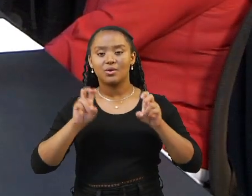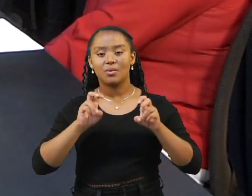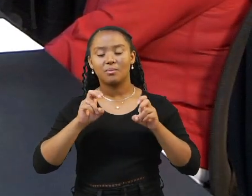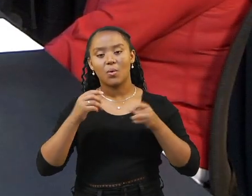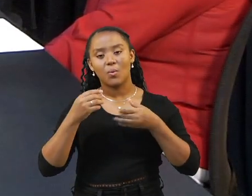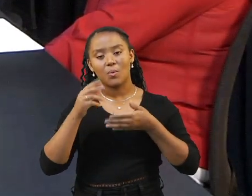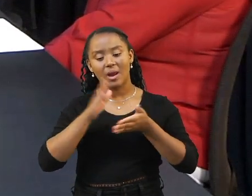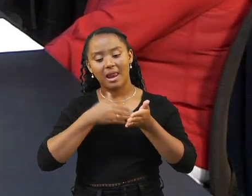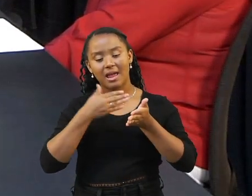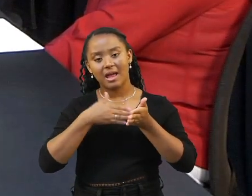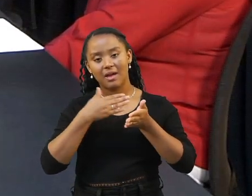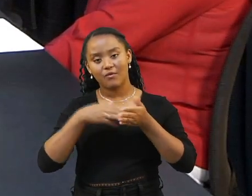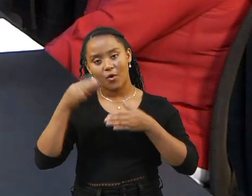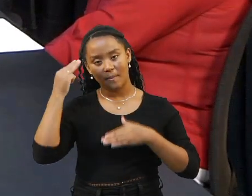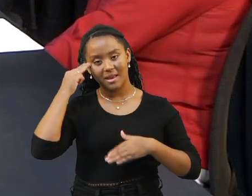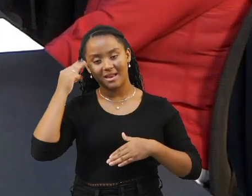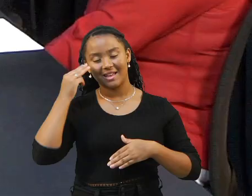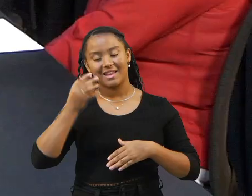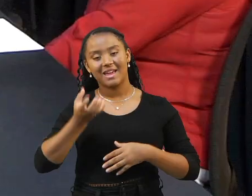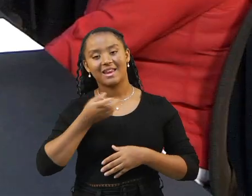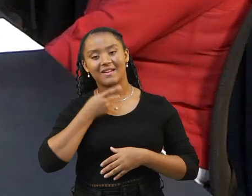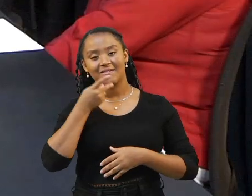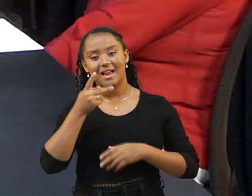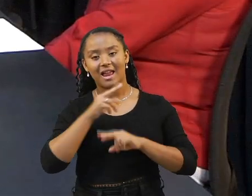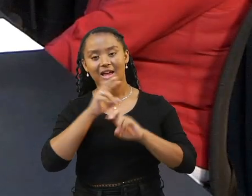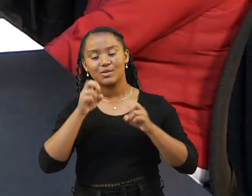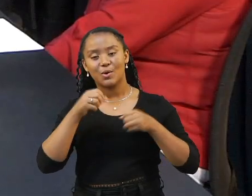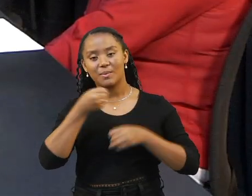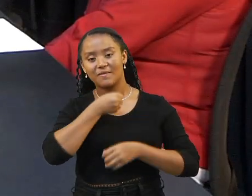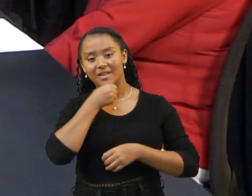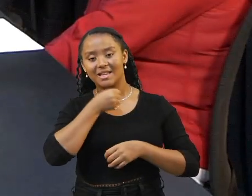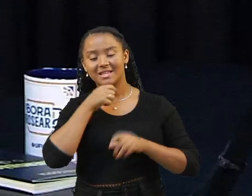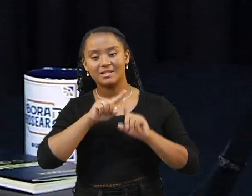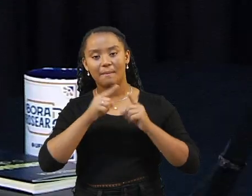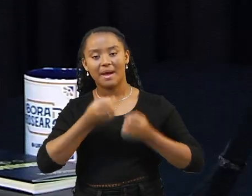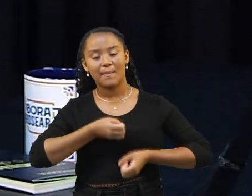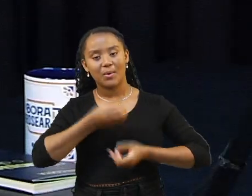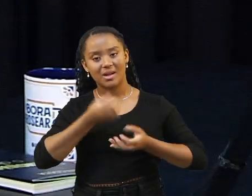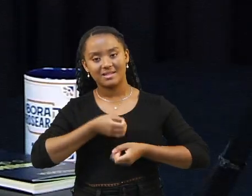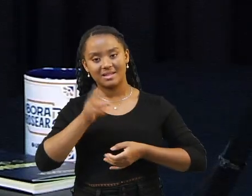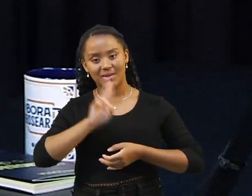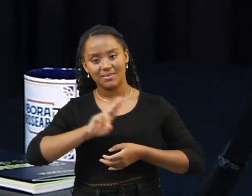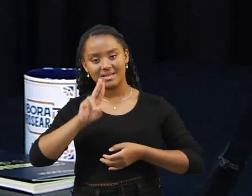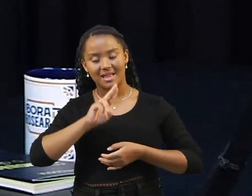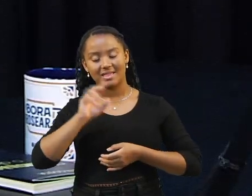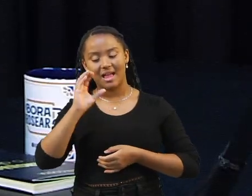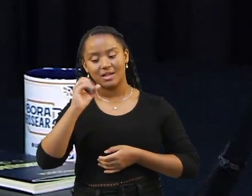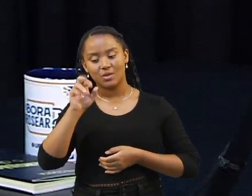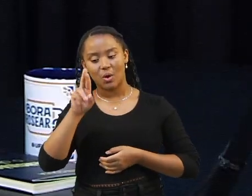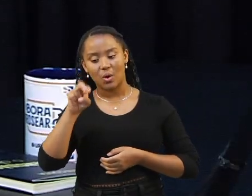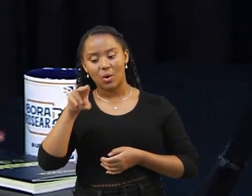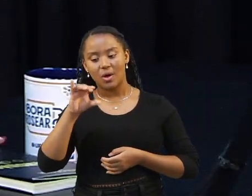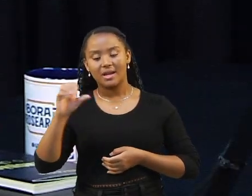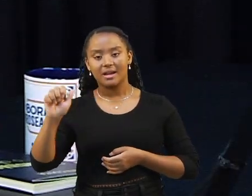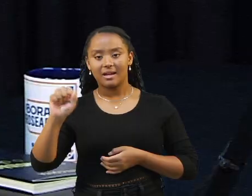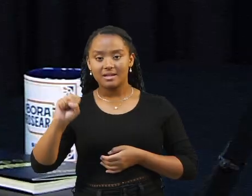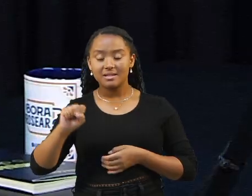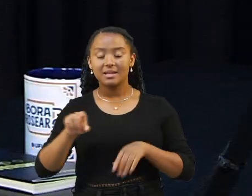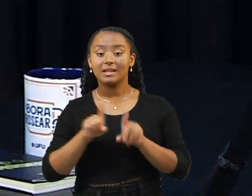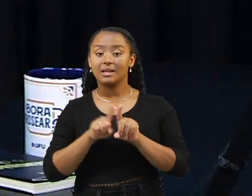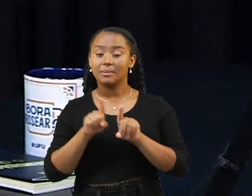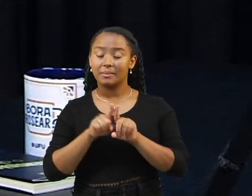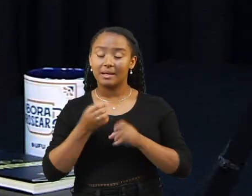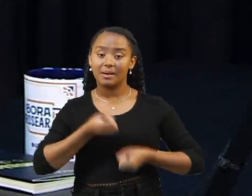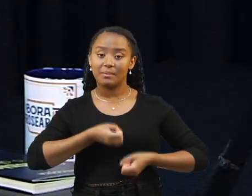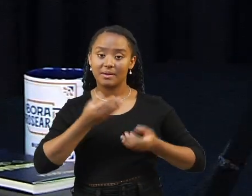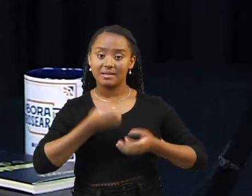Eu queria escrever sobre um livro com memórias. Falasse da velhice, mas de uma forma poética. Tanto nas crônicas